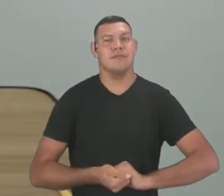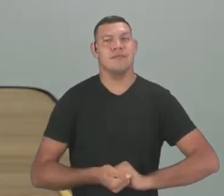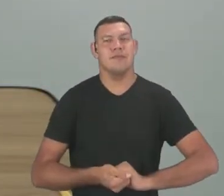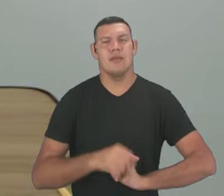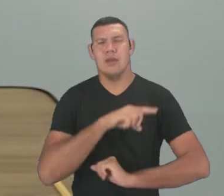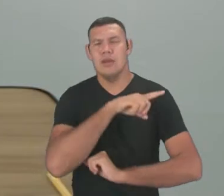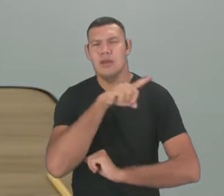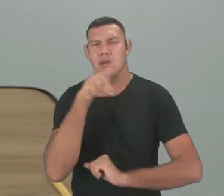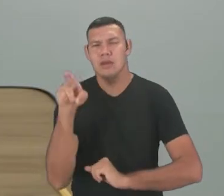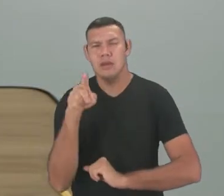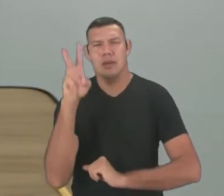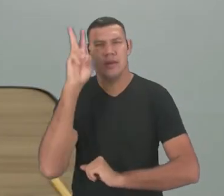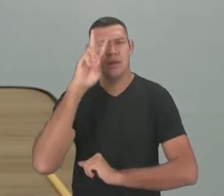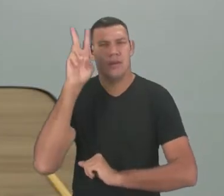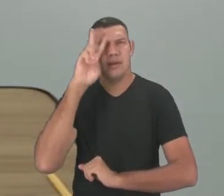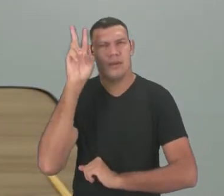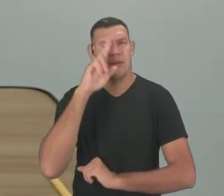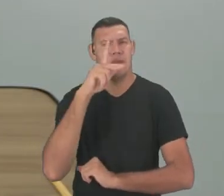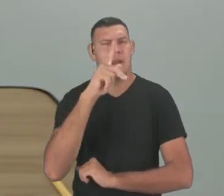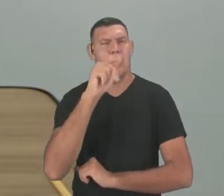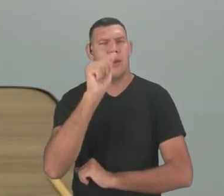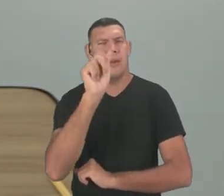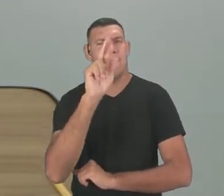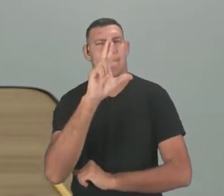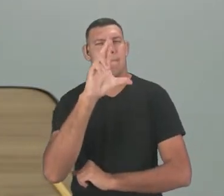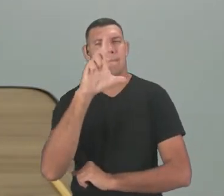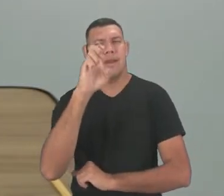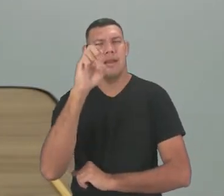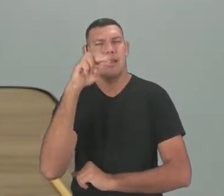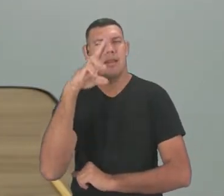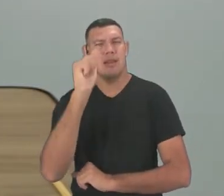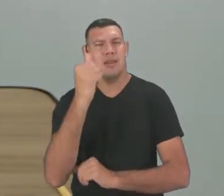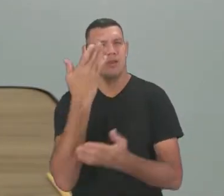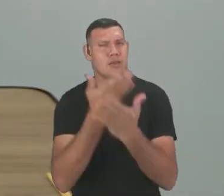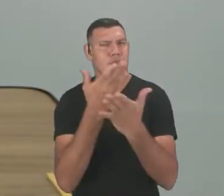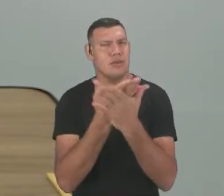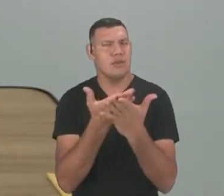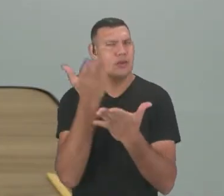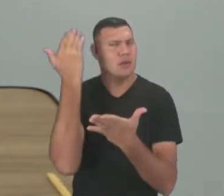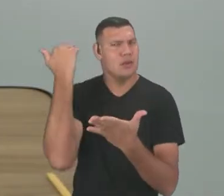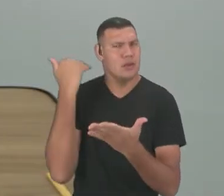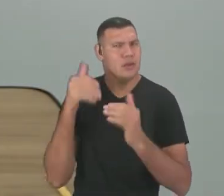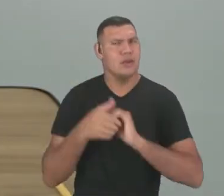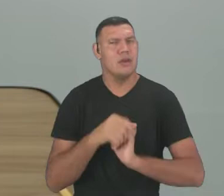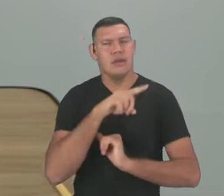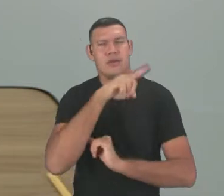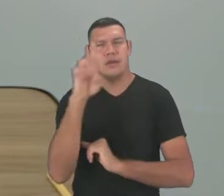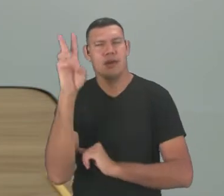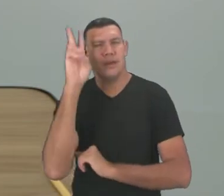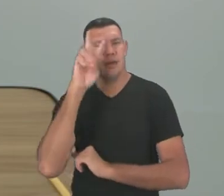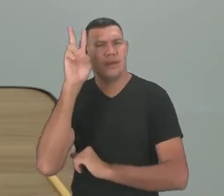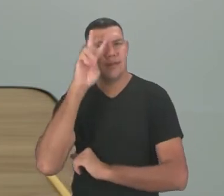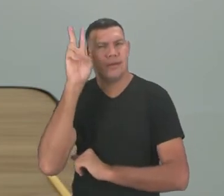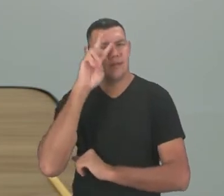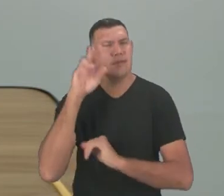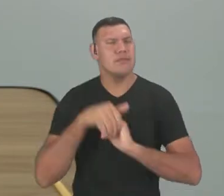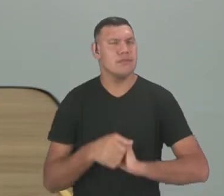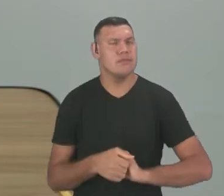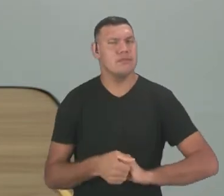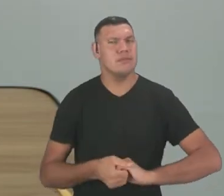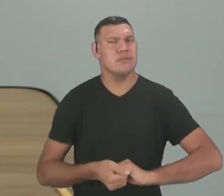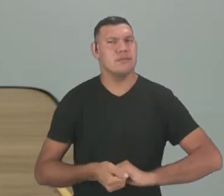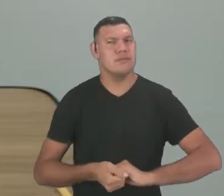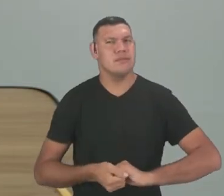vocês crianças lembram Qual foi a parlenda que nós vimos na aula anterior alguém está lembrando qual foi essa